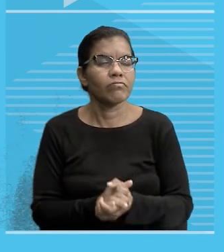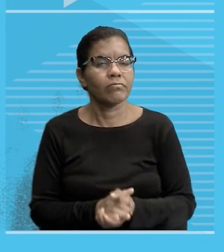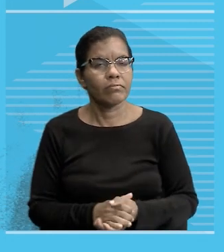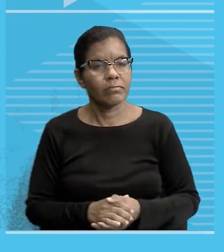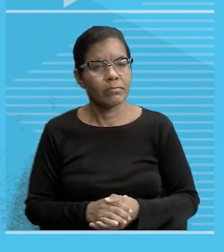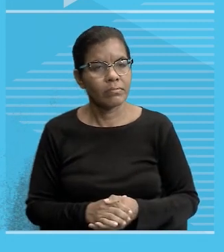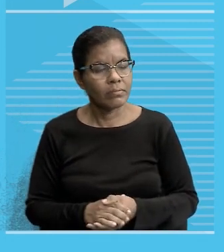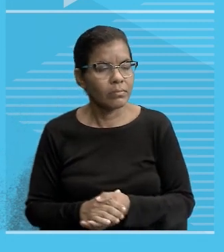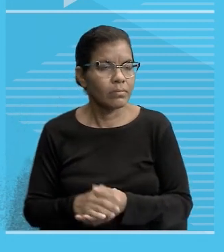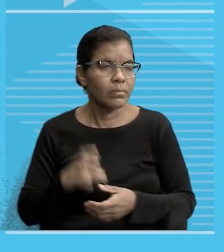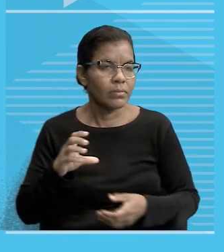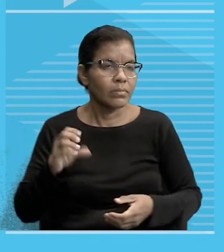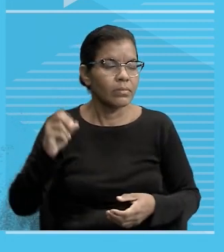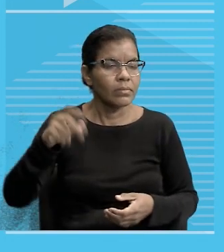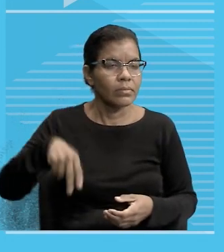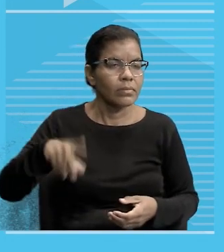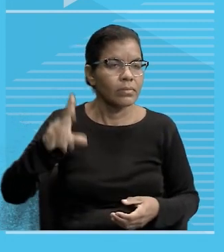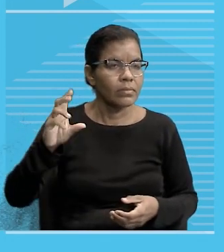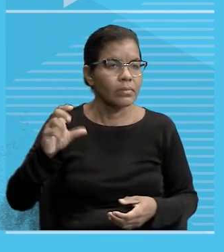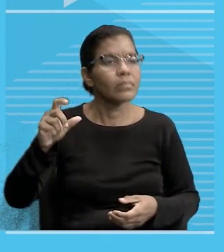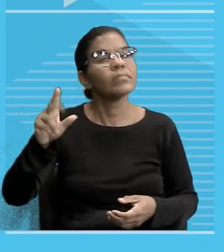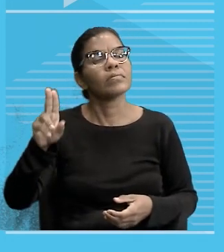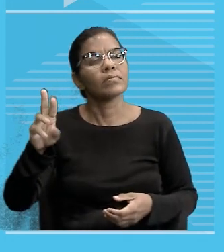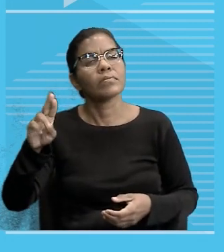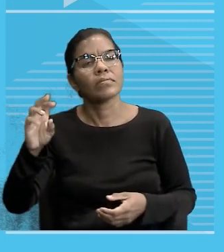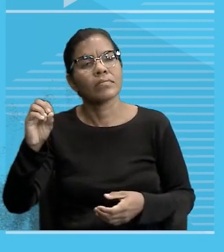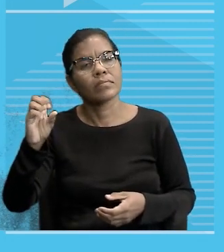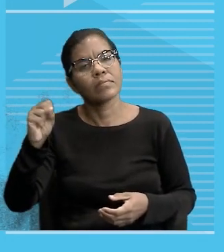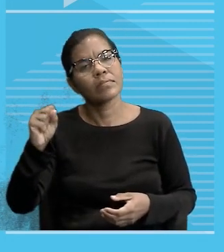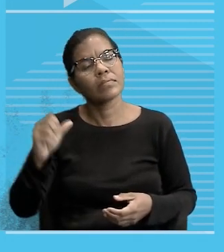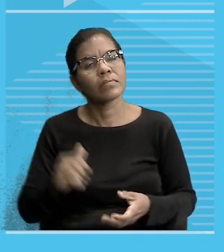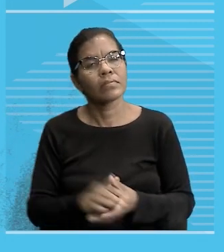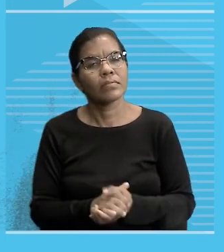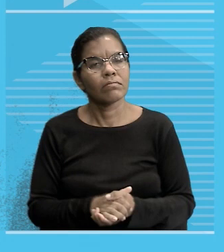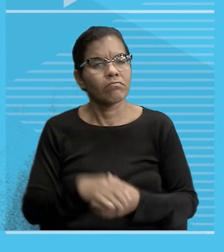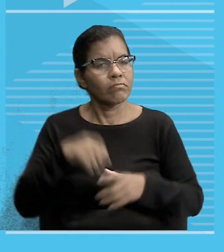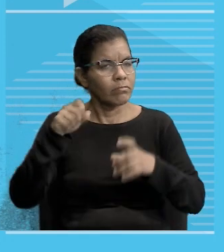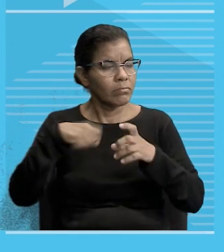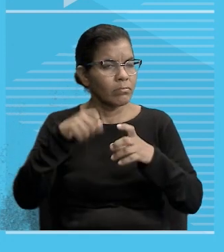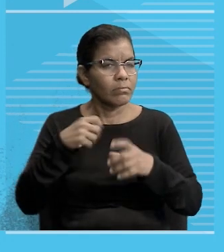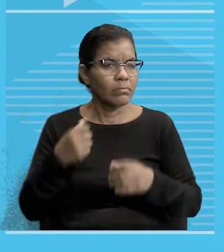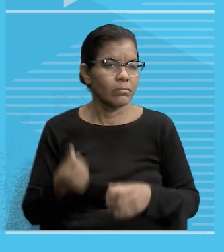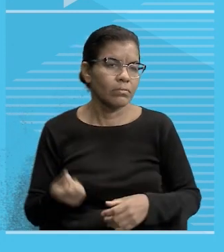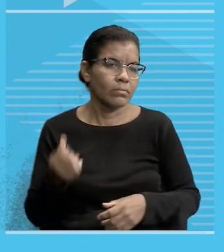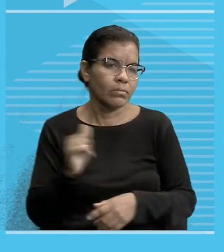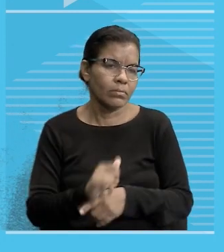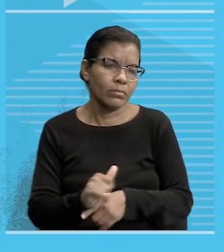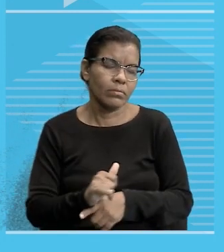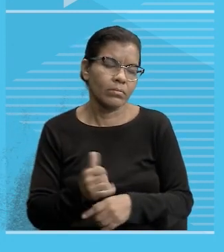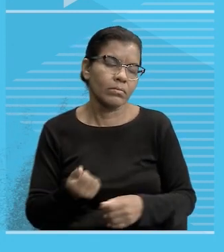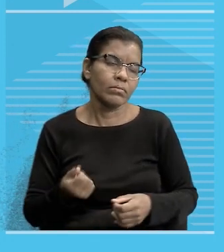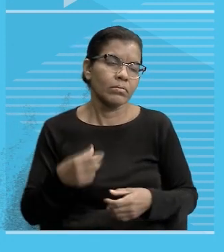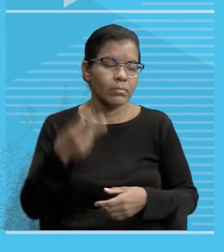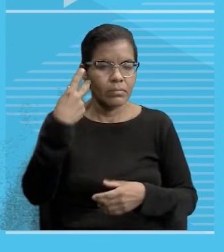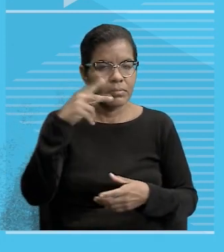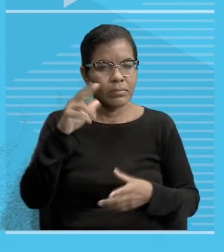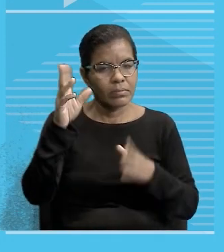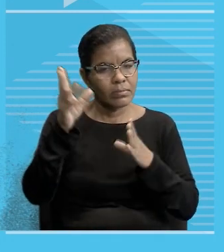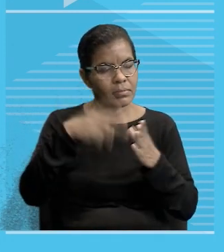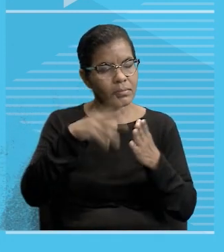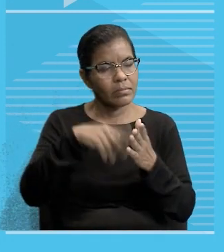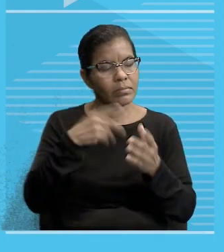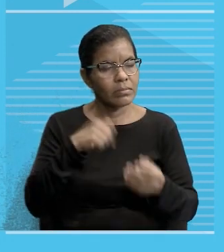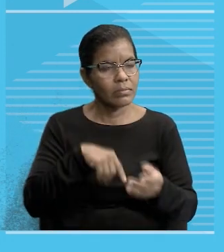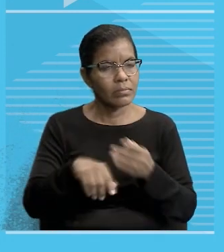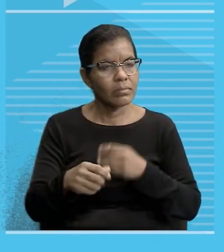dos concursos falam para mim assistir o vídeo no YouTube leio o material eles dizem assim olha quando a gente